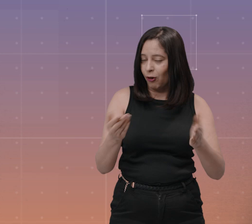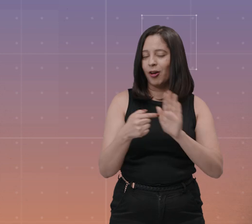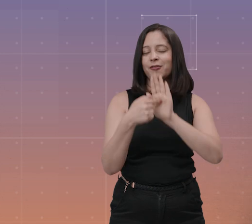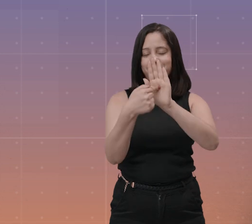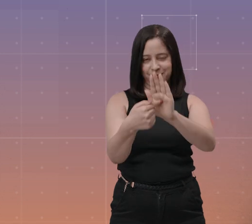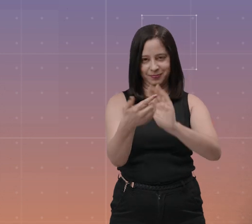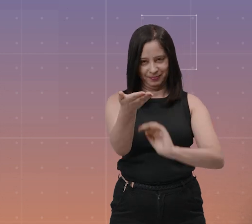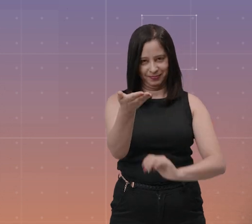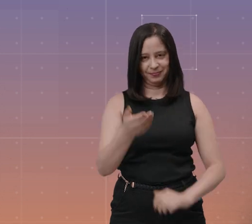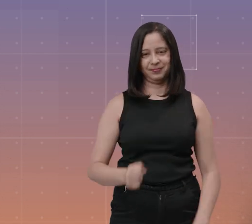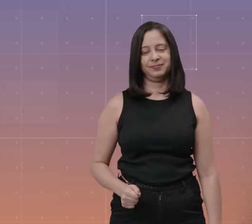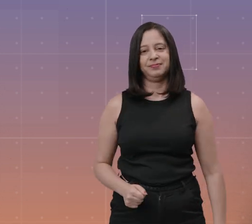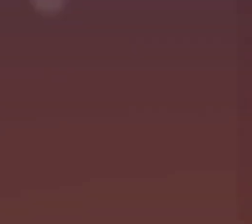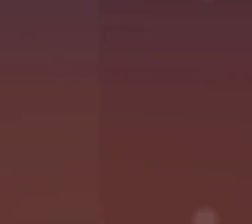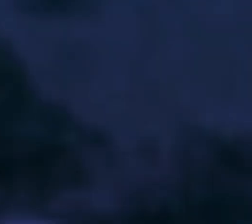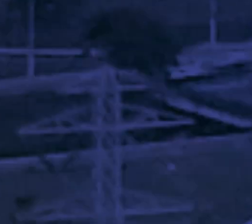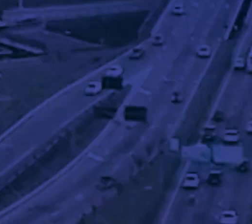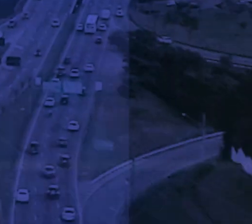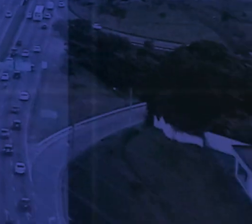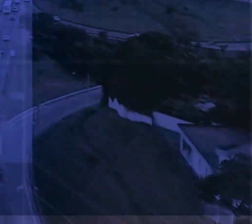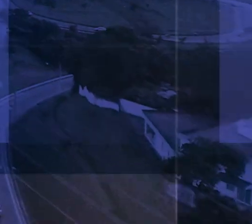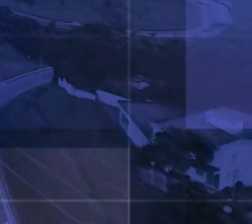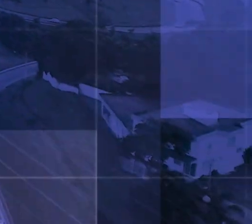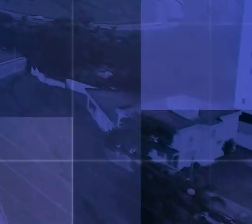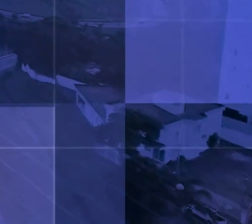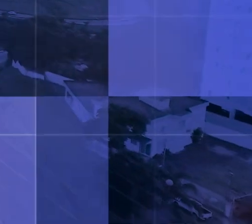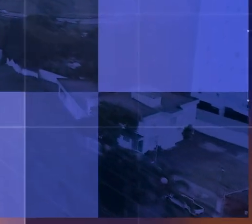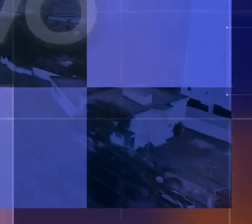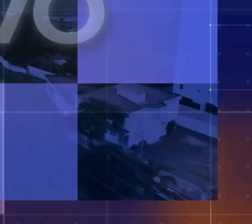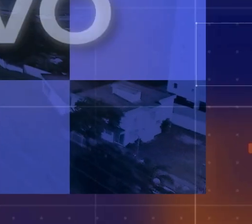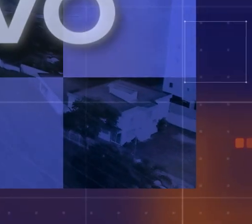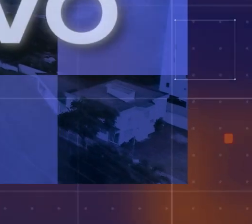te mostrar a partir de agora.